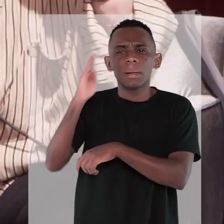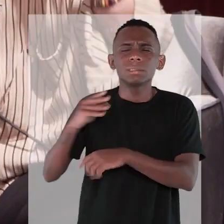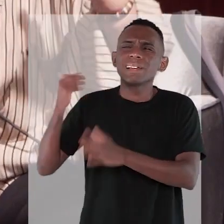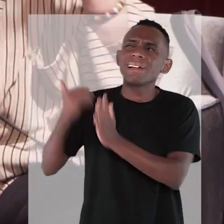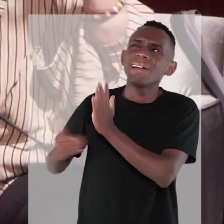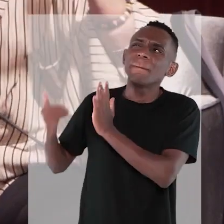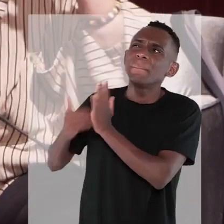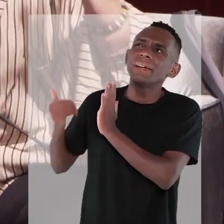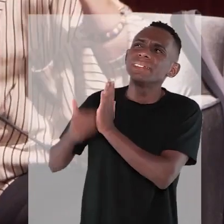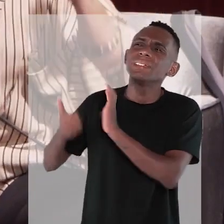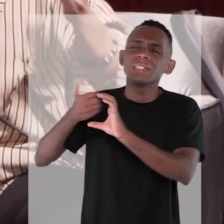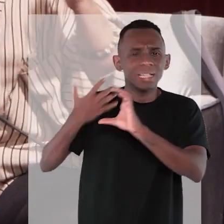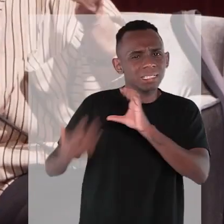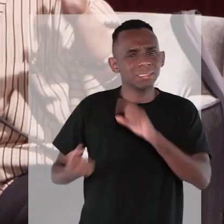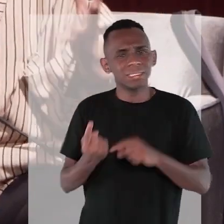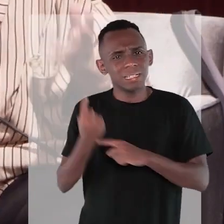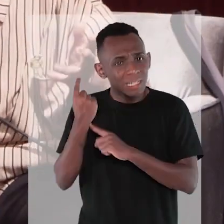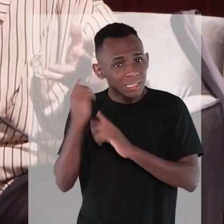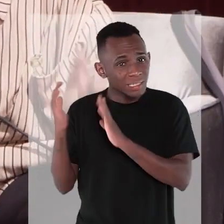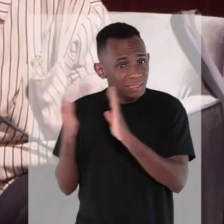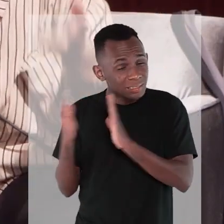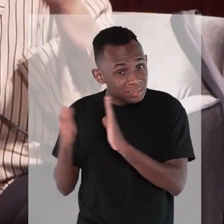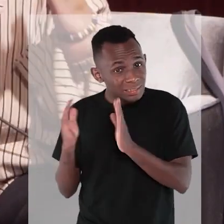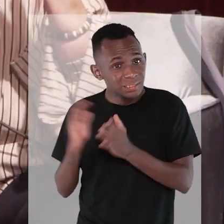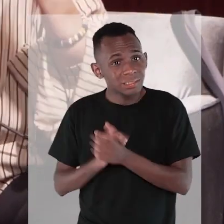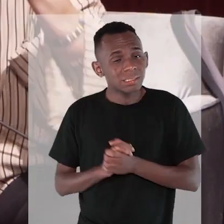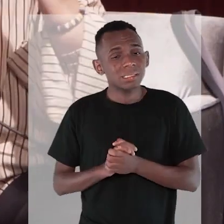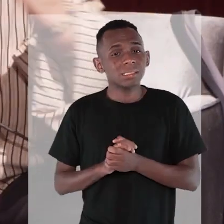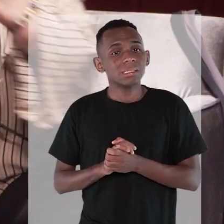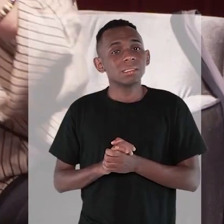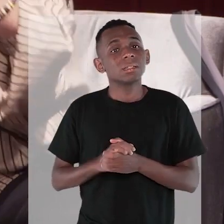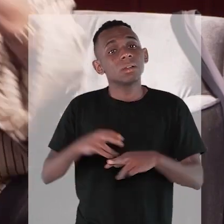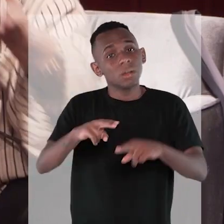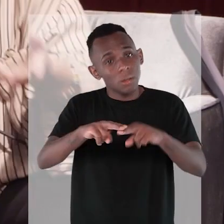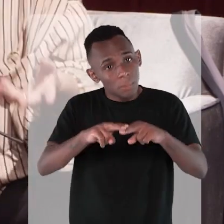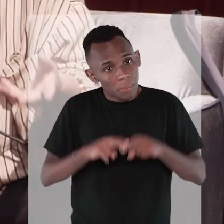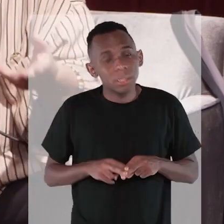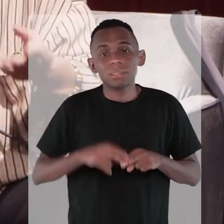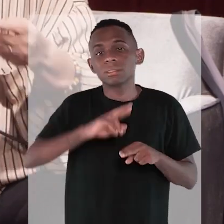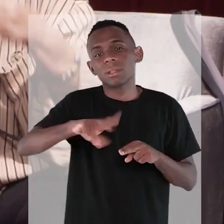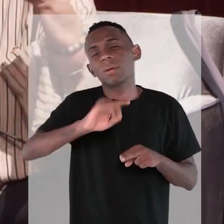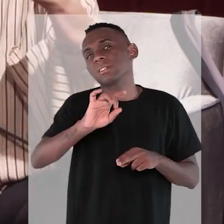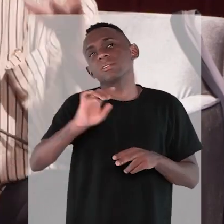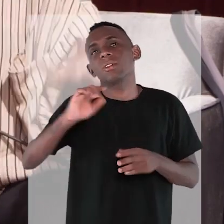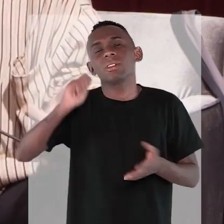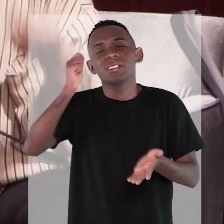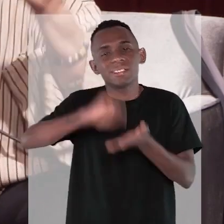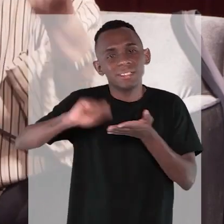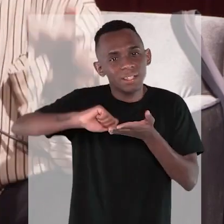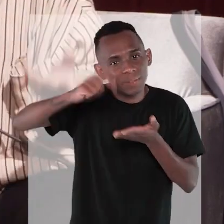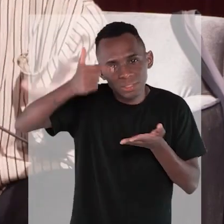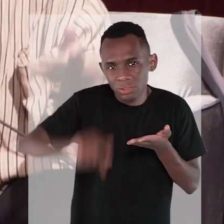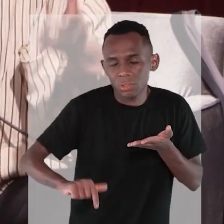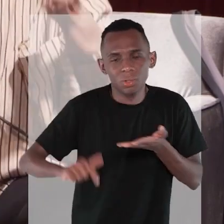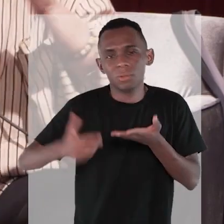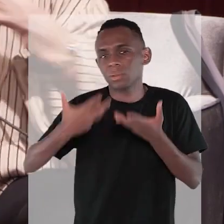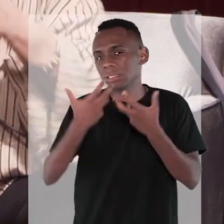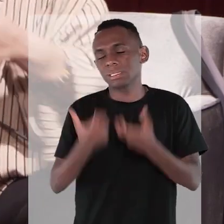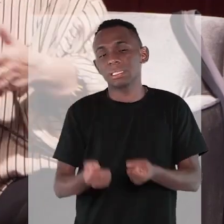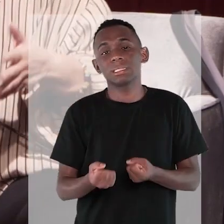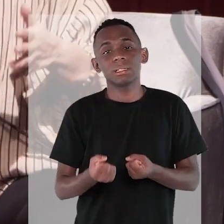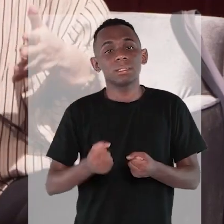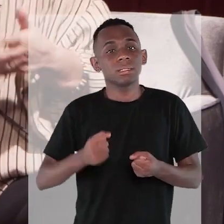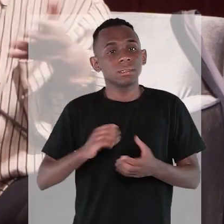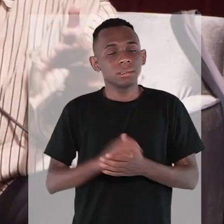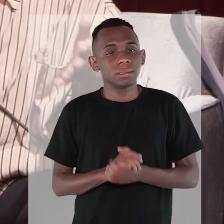né? Essa utopia regressiva, é por isso que não é só reescrever, não é só negacionismo, né? E